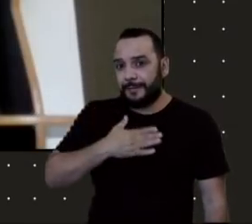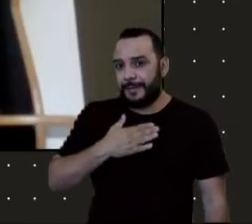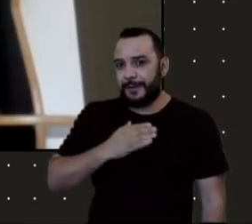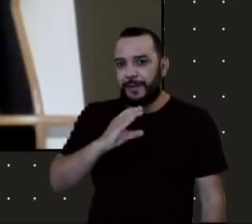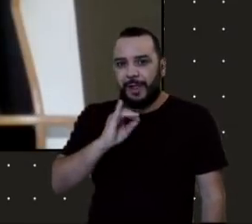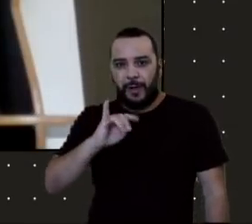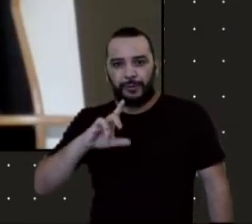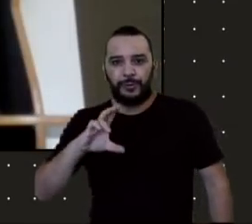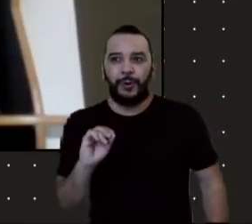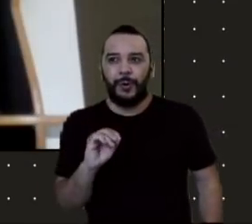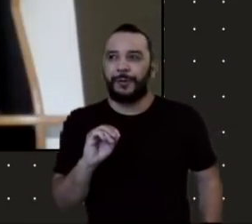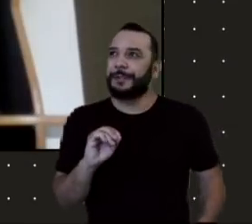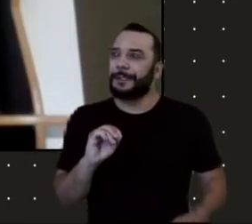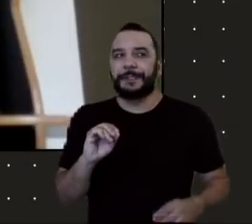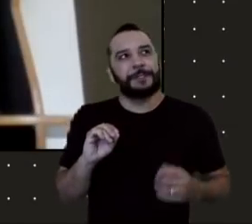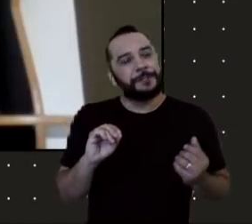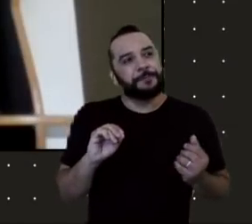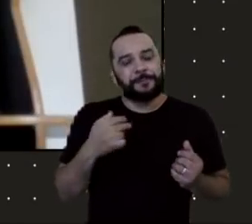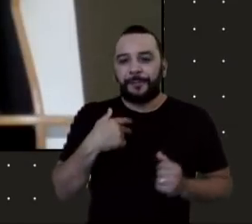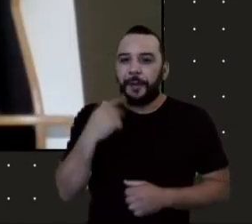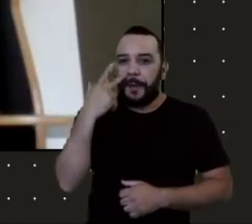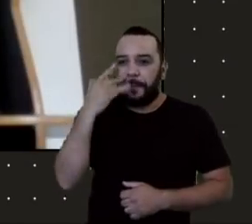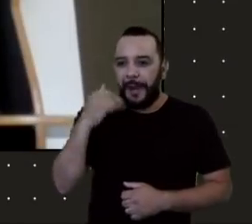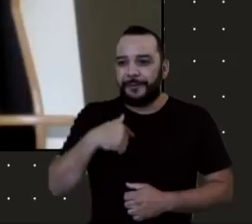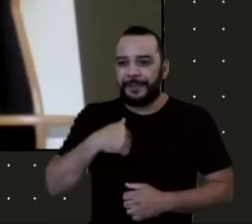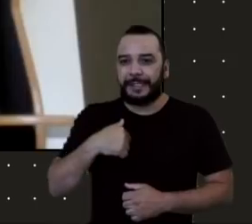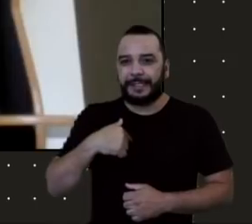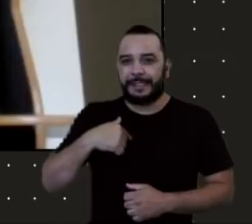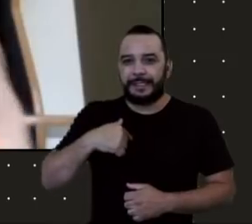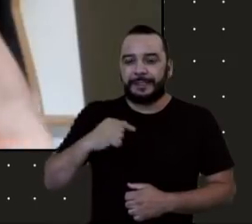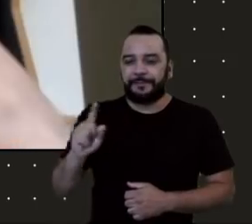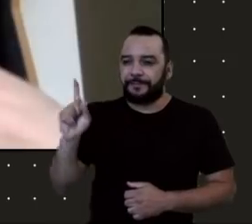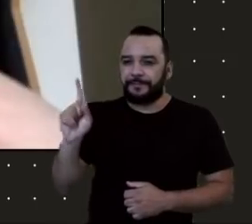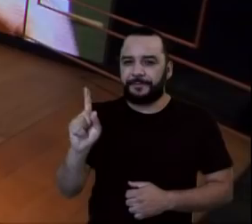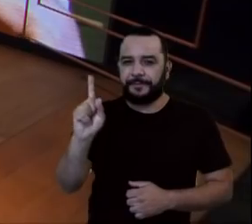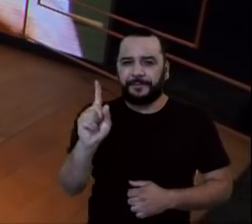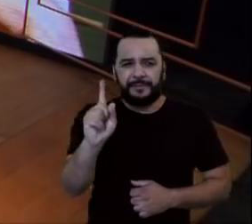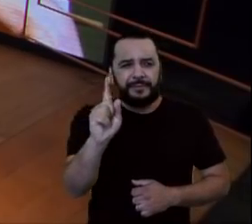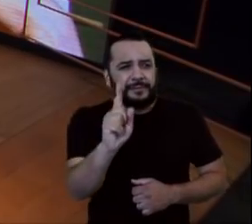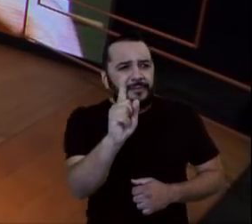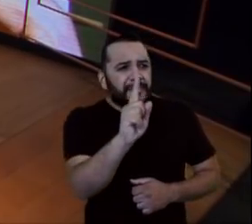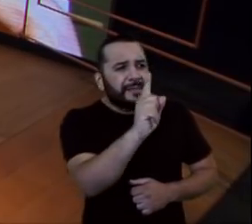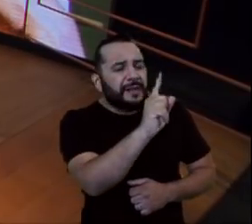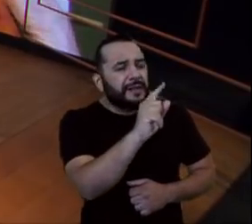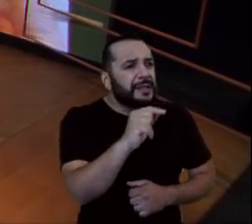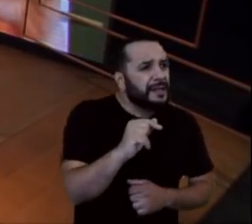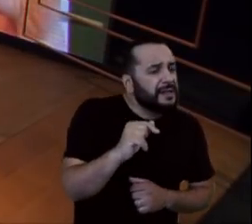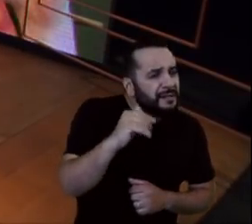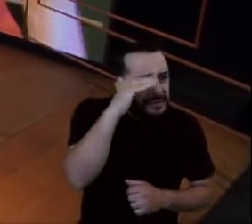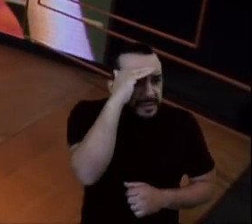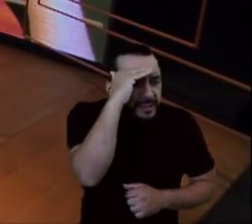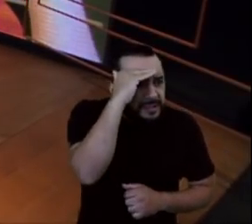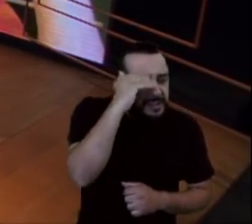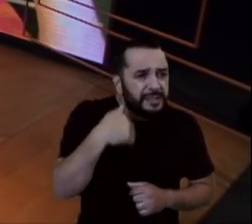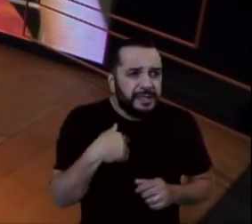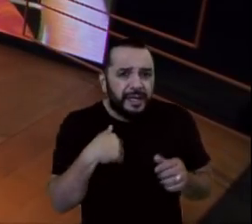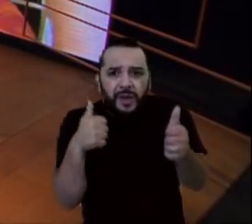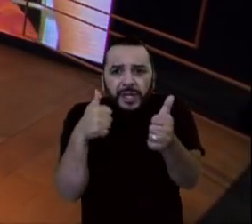Correia Castro, e aí ele foi andando assim, foi saindo do meu raio de visão. Eu não conseguia vê-lo, então